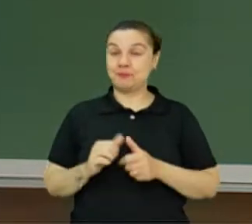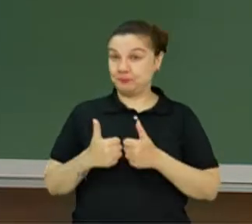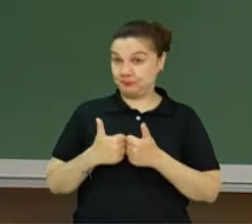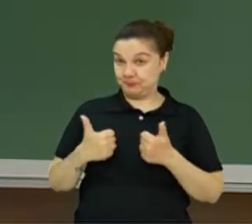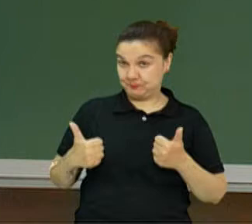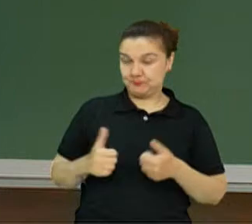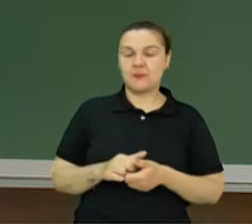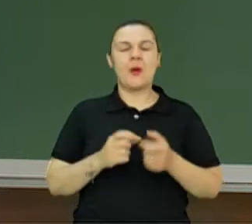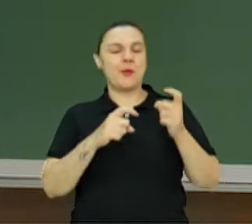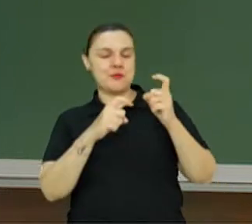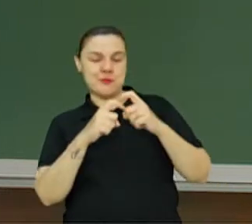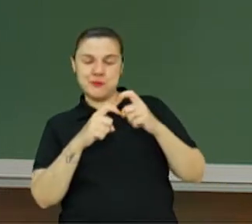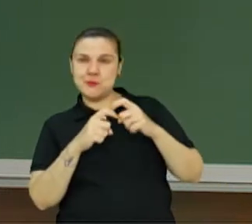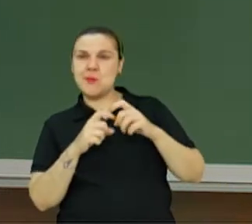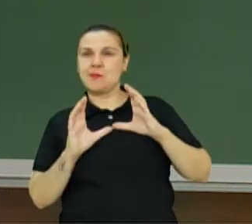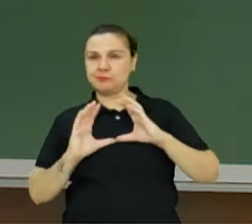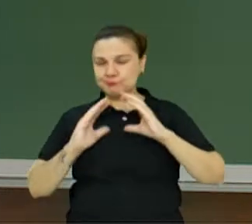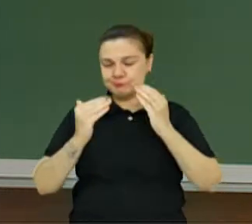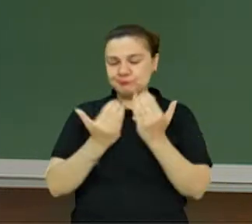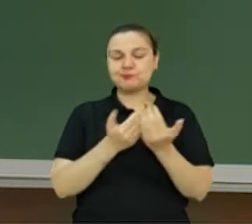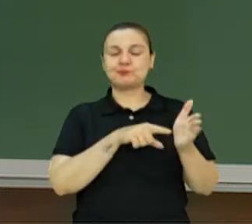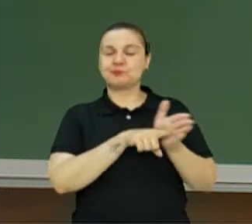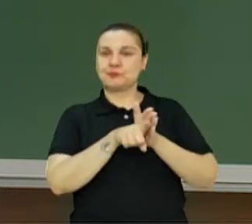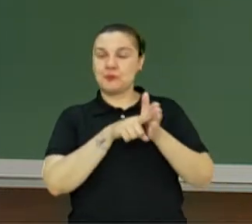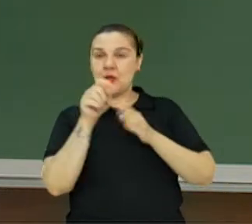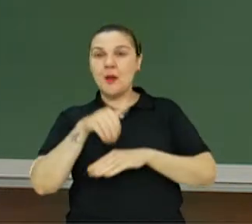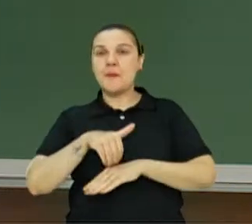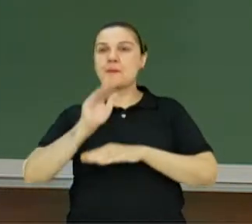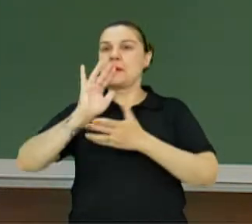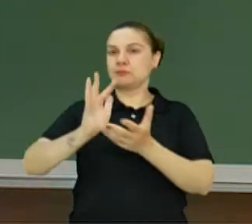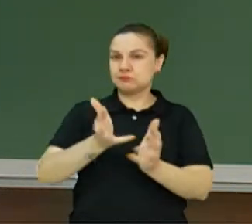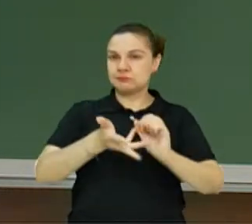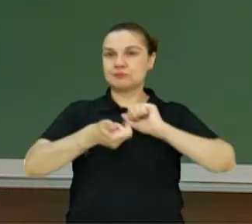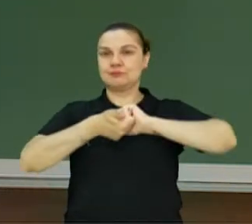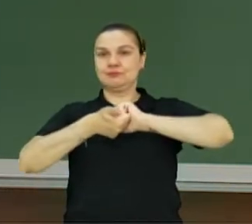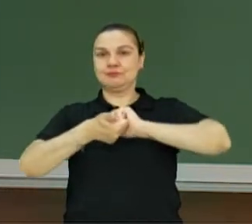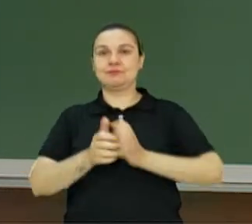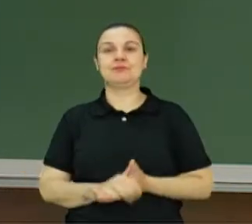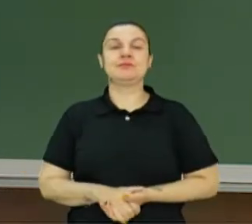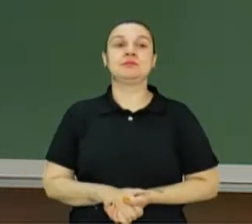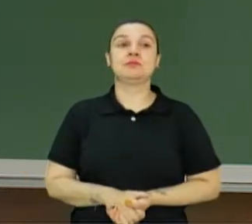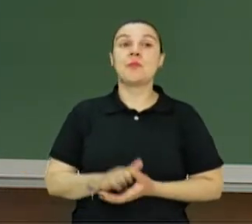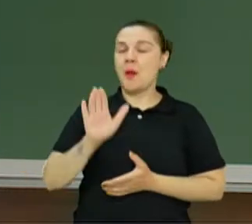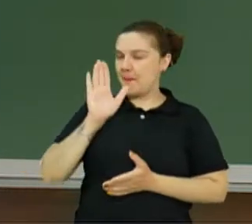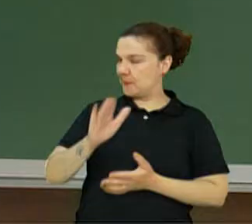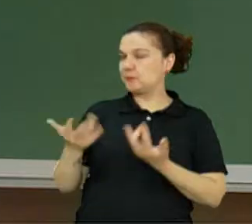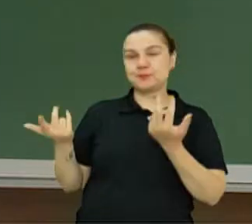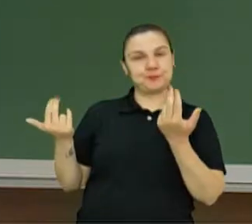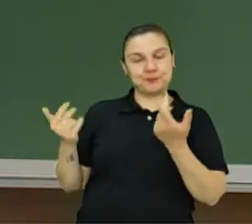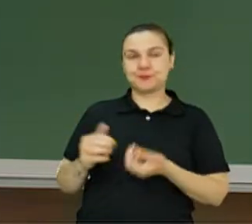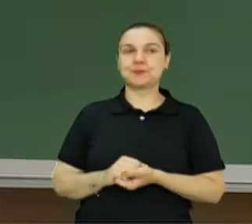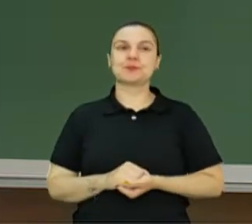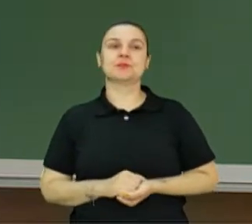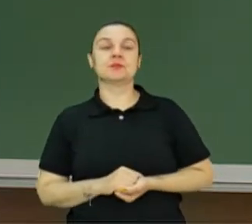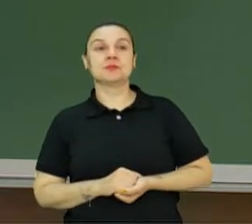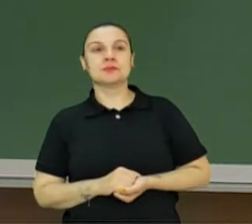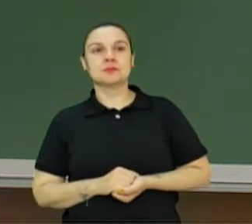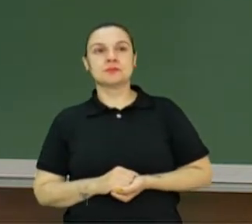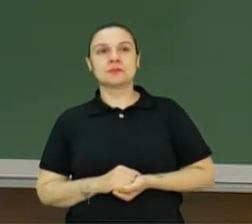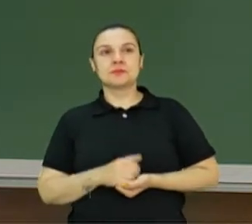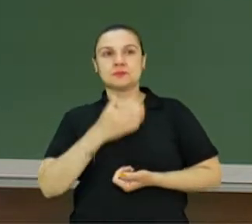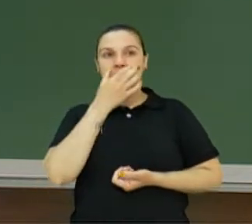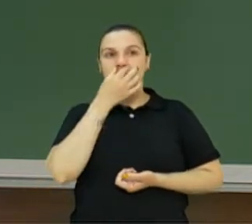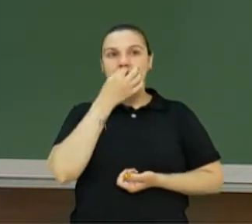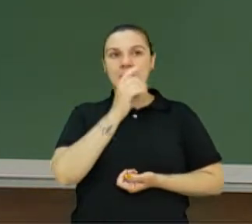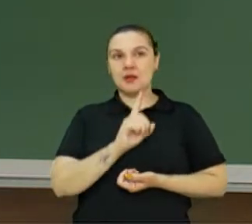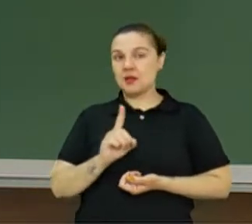tá? Os médicos, né, a comunidade científica acham mais adequado, certo? Mas é a mesma coisa, né? Então,